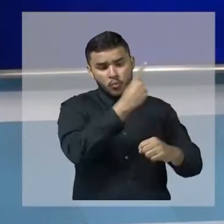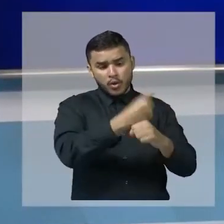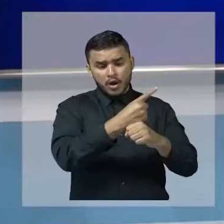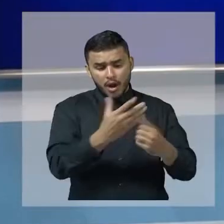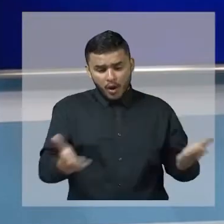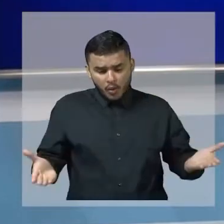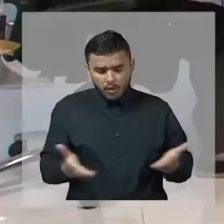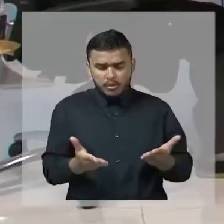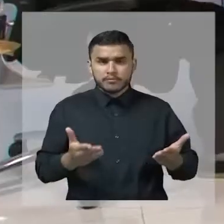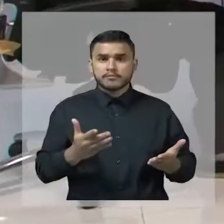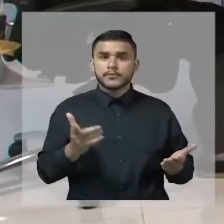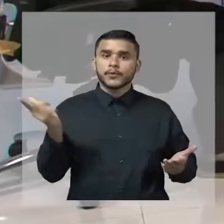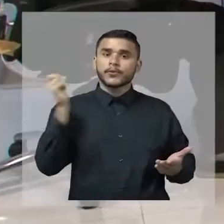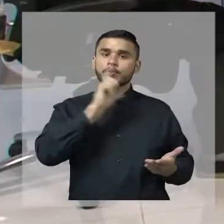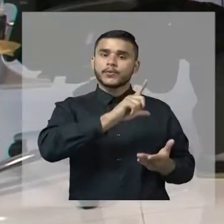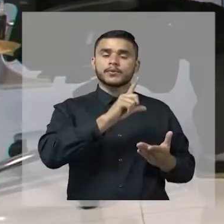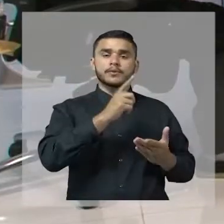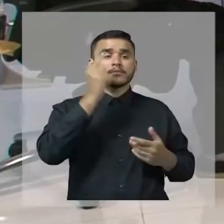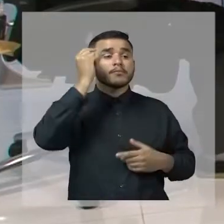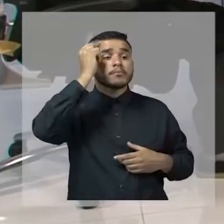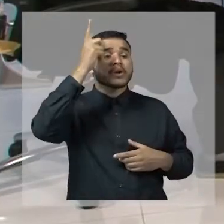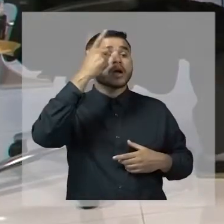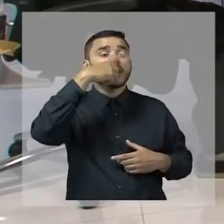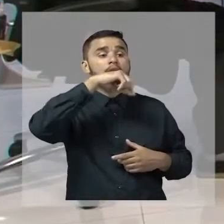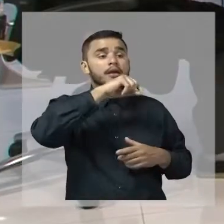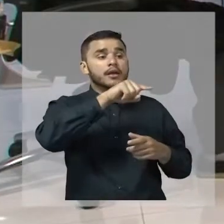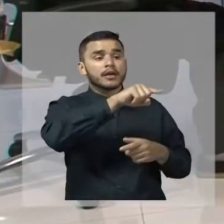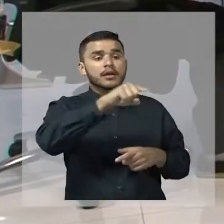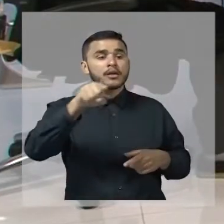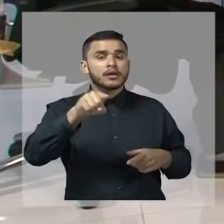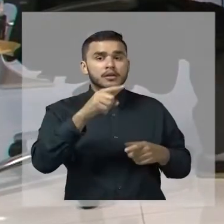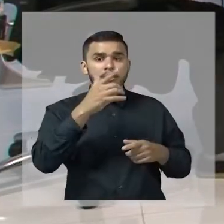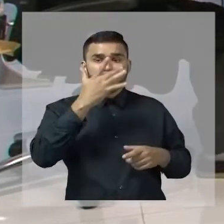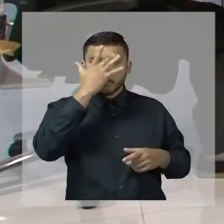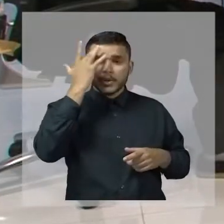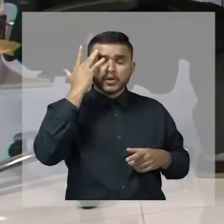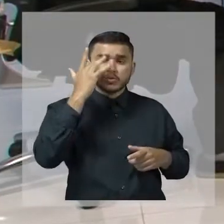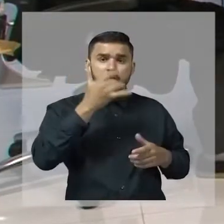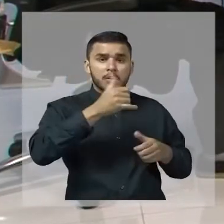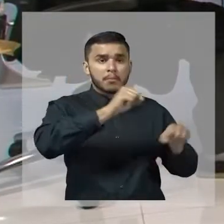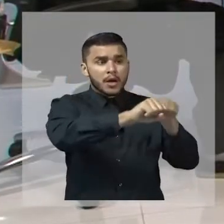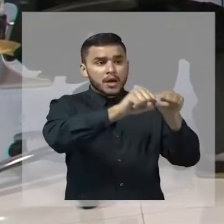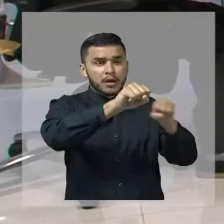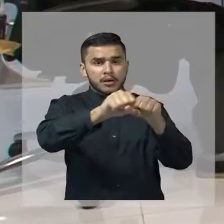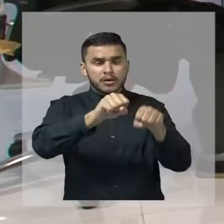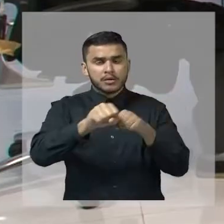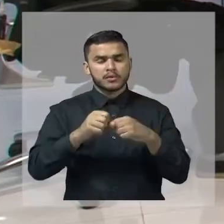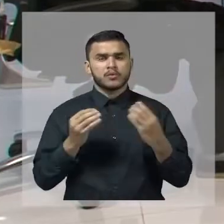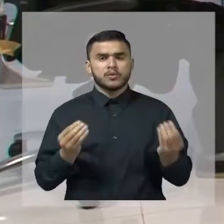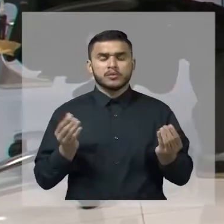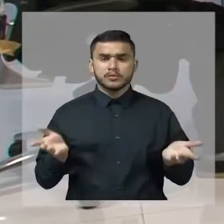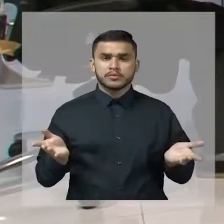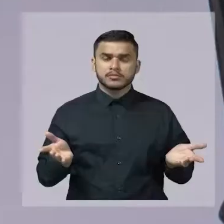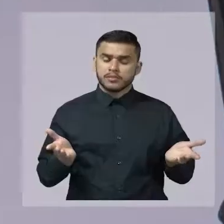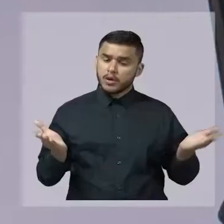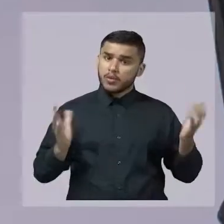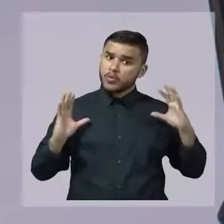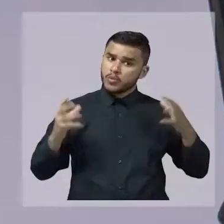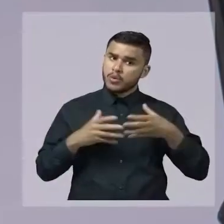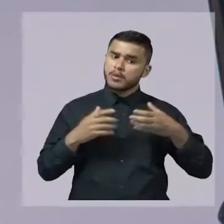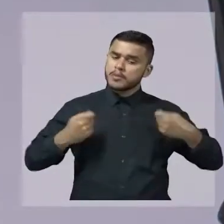que conseguiram descobrir os executores. E agora a sociedade está exigindo, a coletividade está